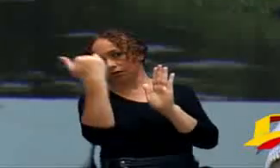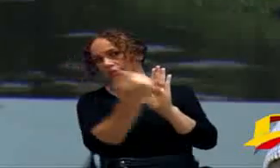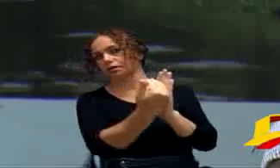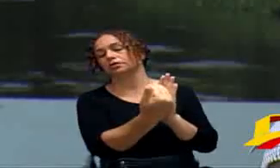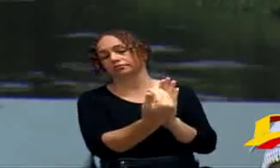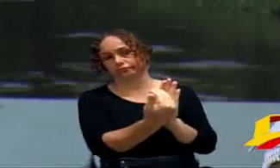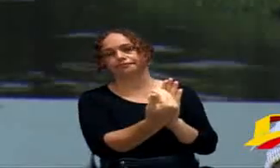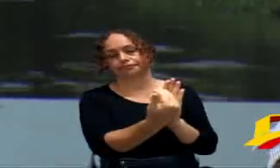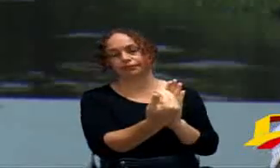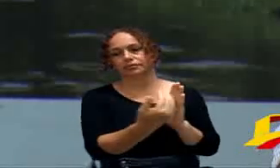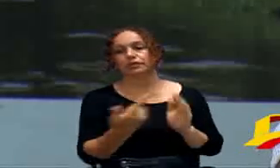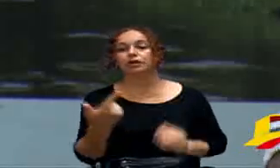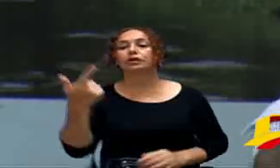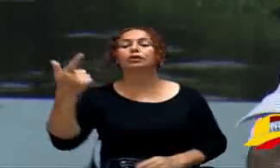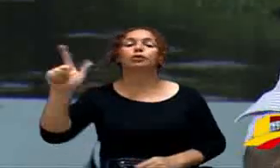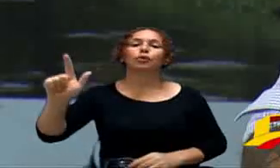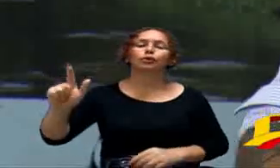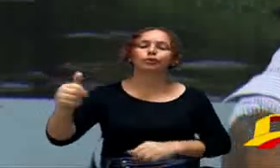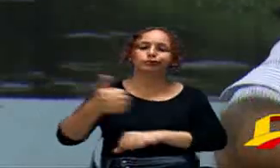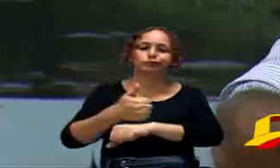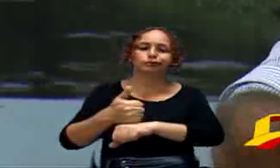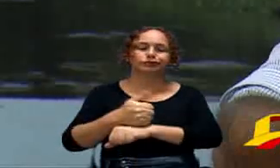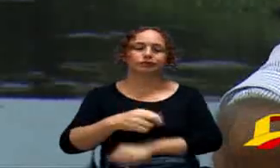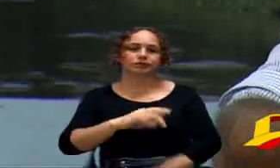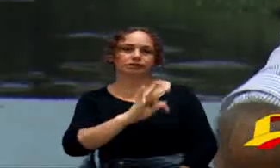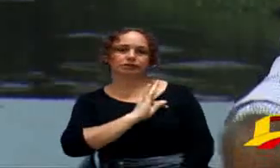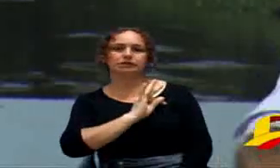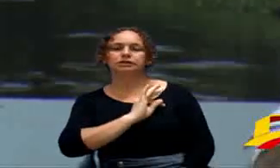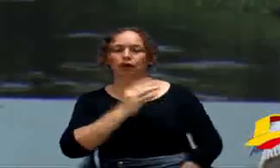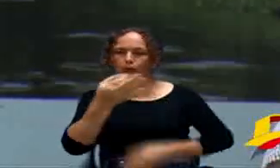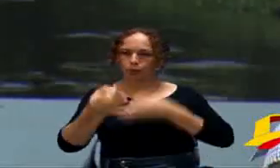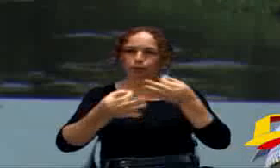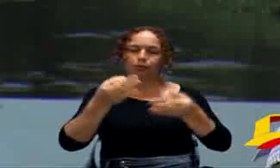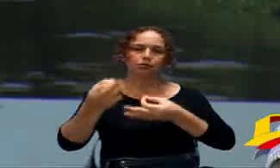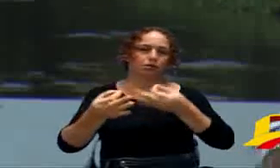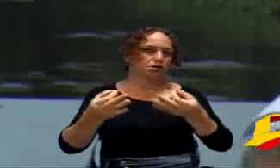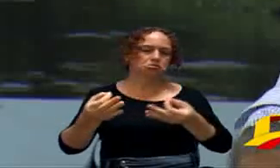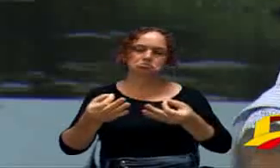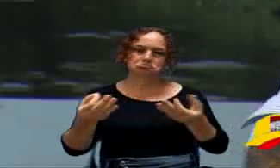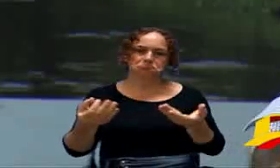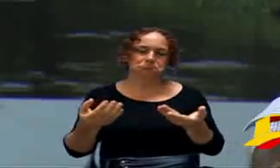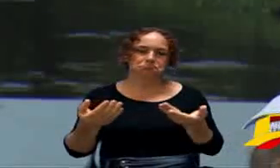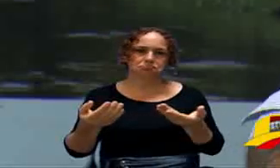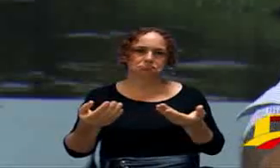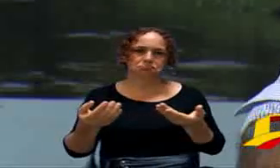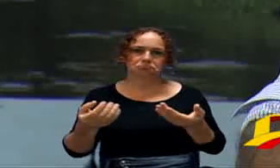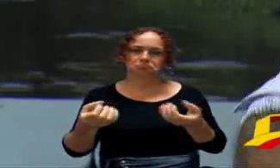sobre o assunto. Tá? Com o declínio do Rio Zoo, tá?